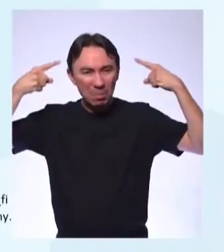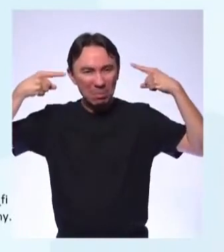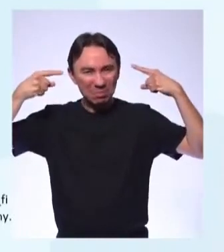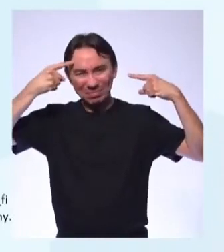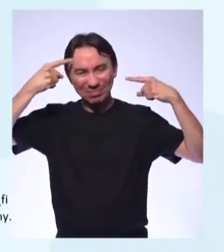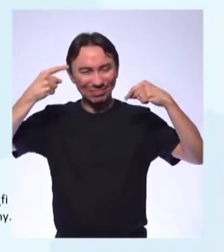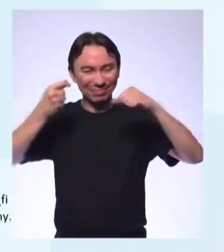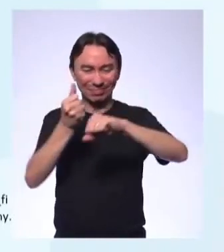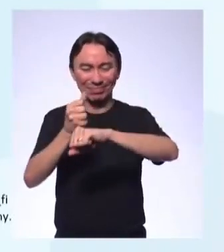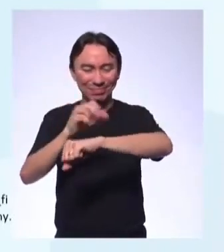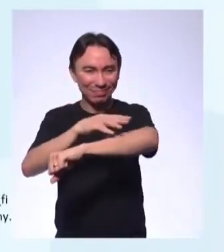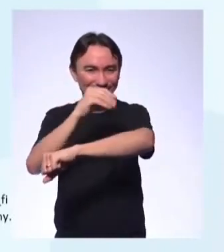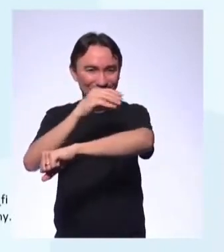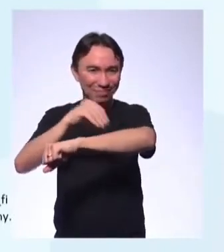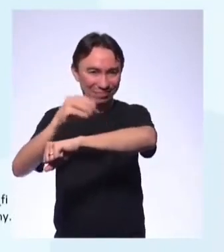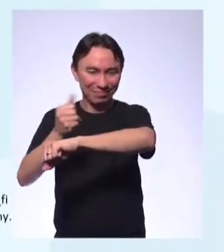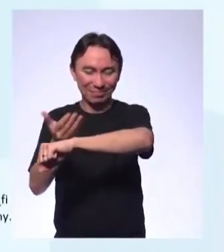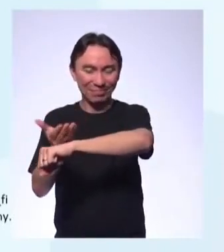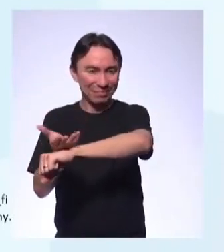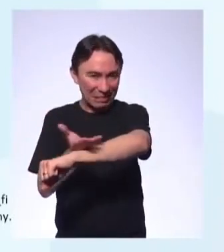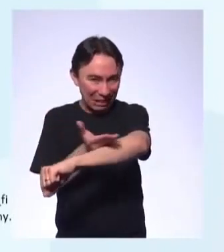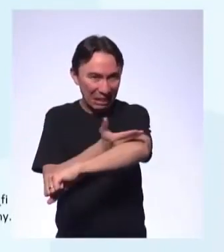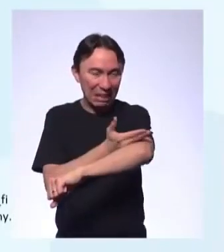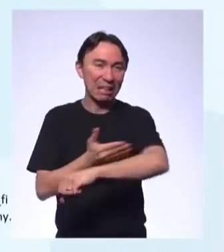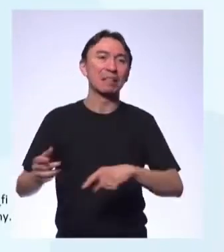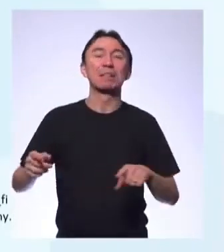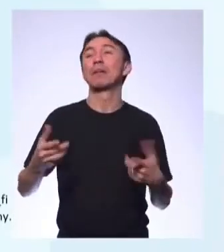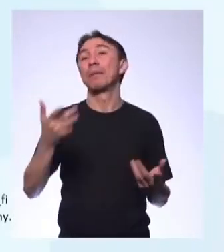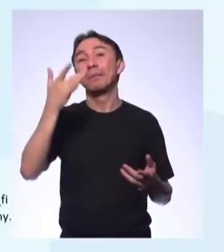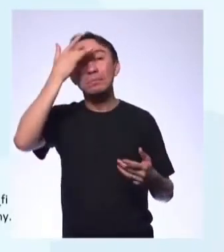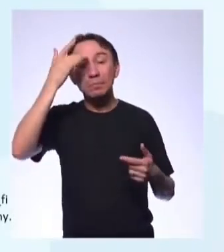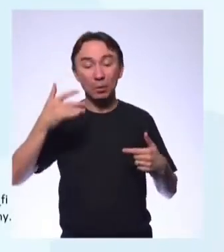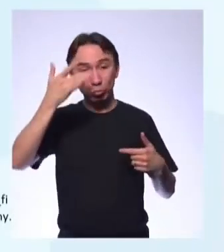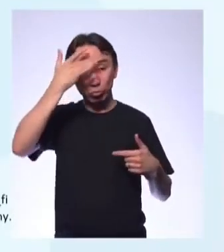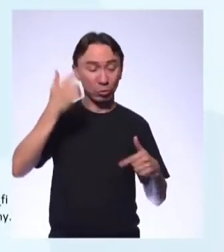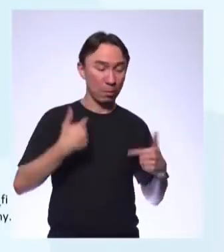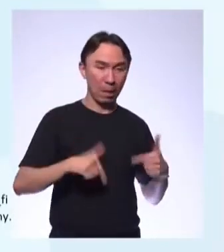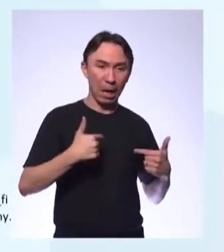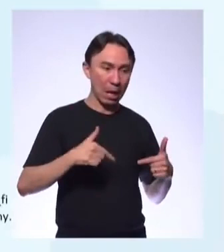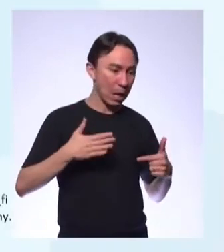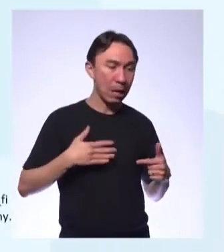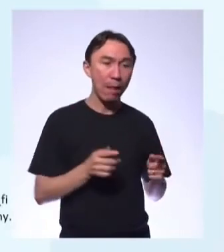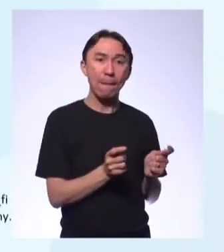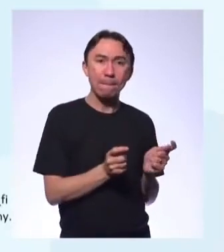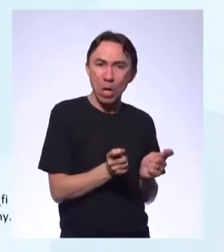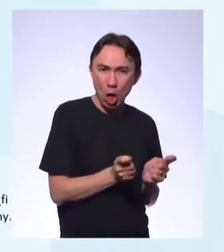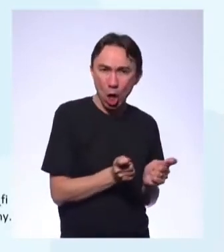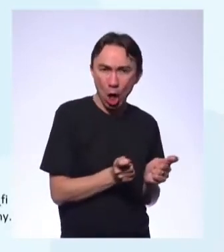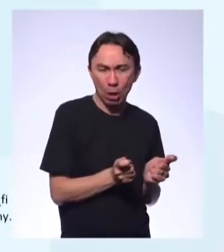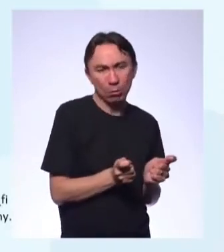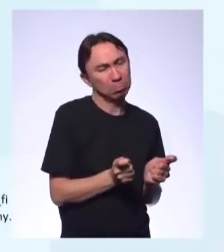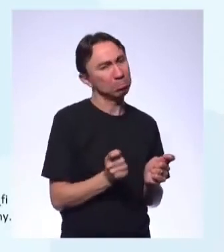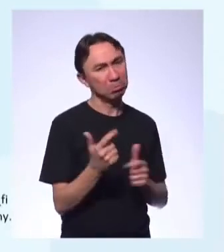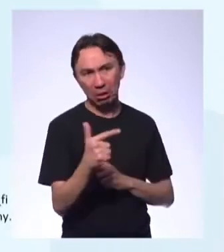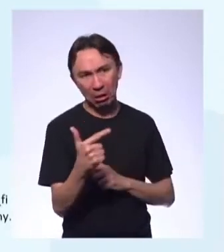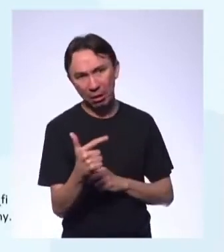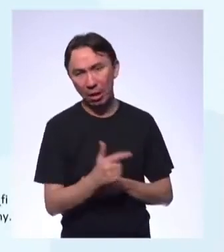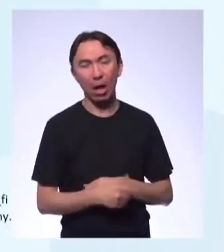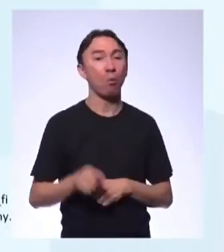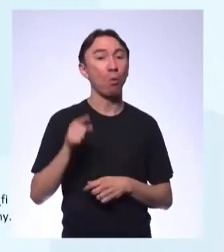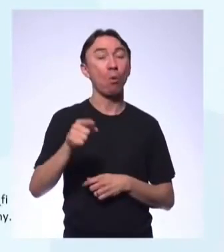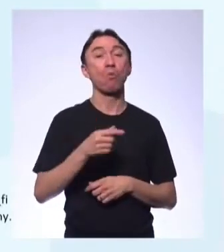O trabalhador não controla a qualidade, a quantidade, as vendas e o lucro. Isso é o dono da manufatura que